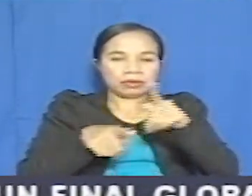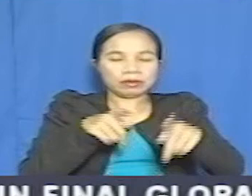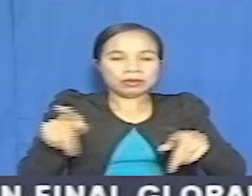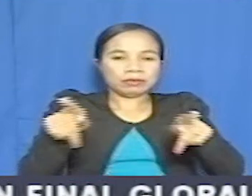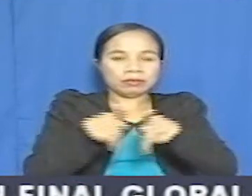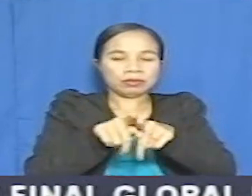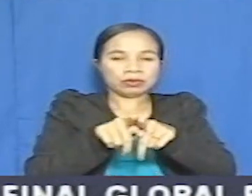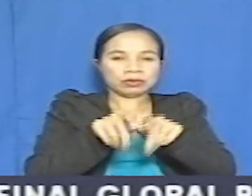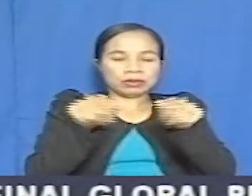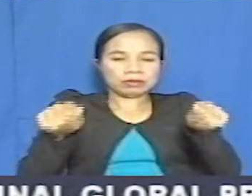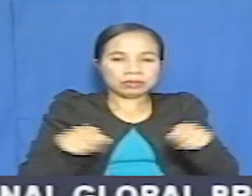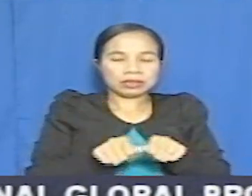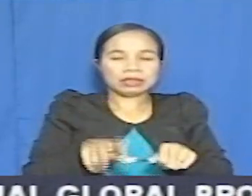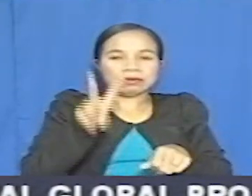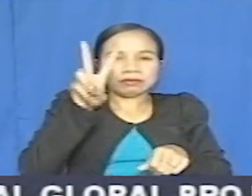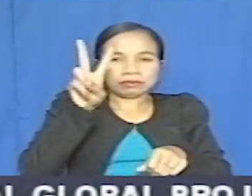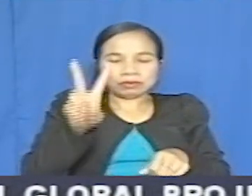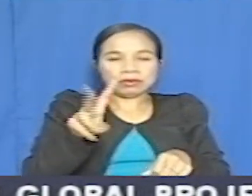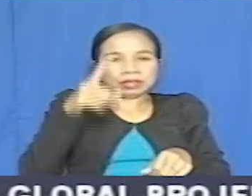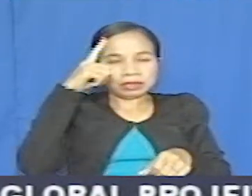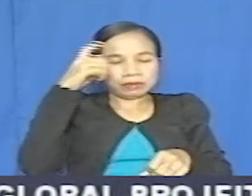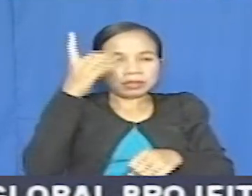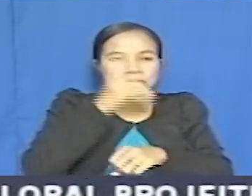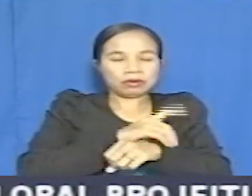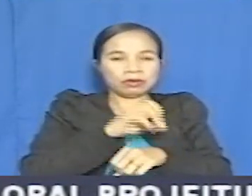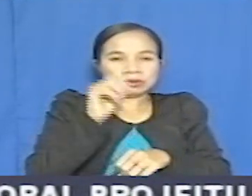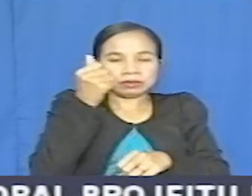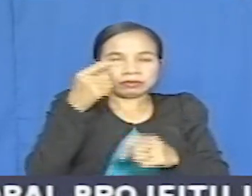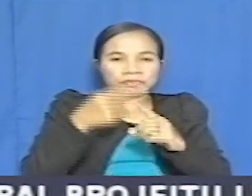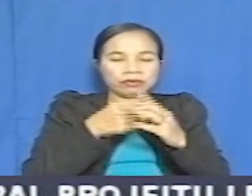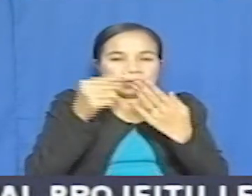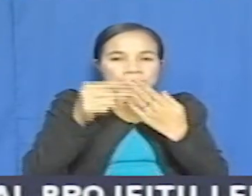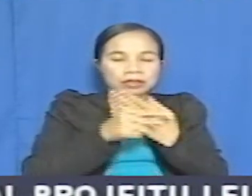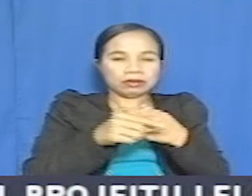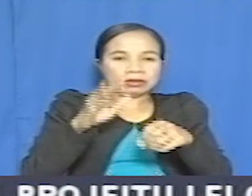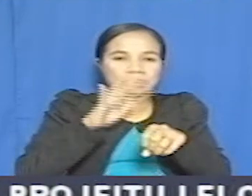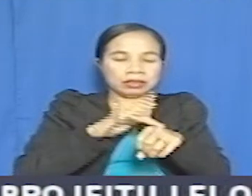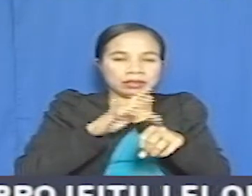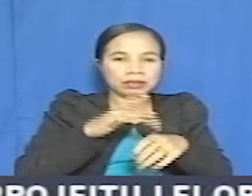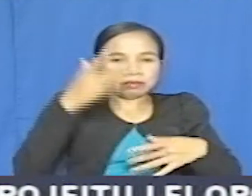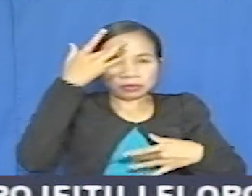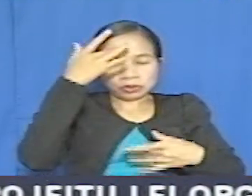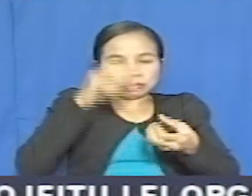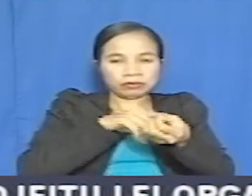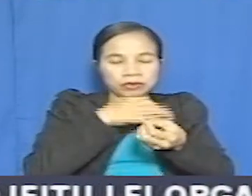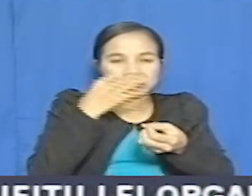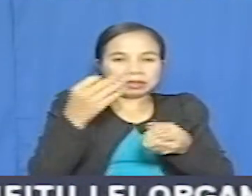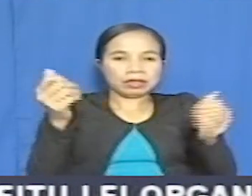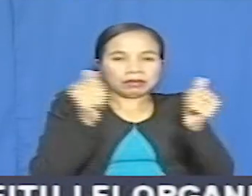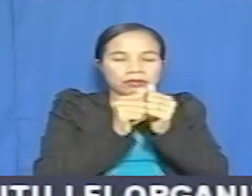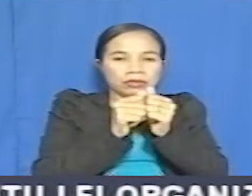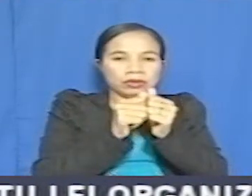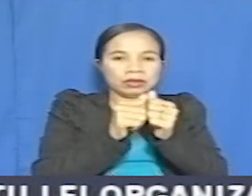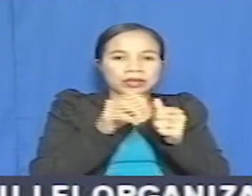posto administrativo Hermera no Railaco, também a Loron Sanulo Fulangosto detectado caso foi um Covid-19 a